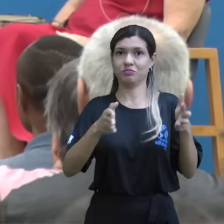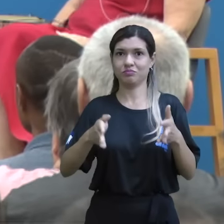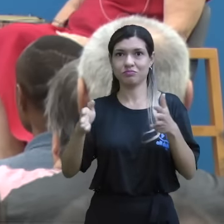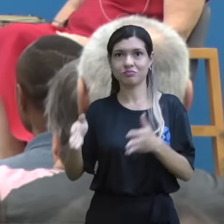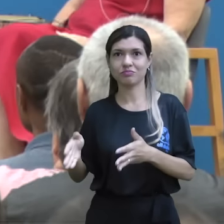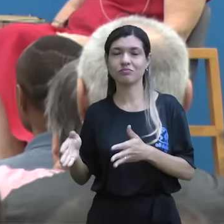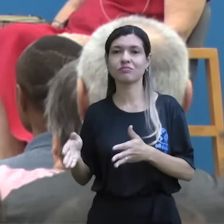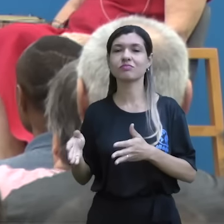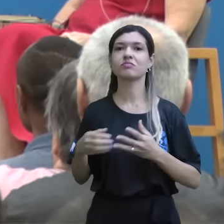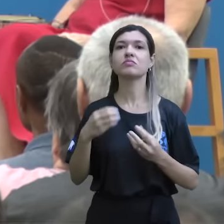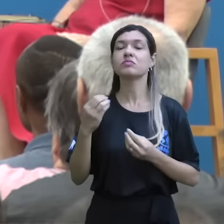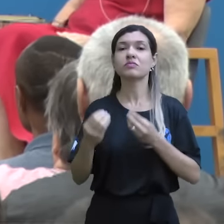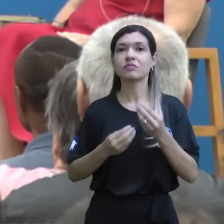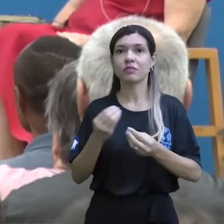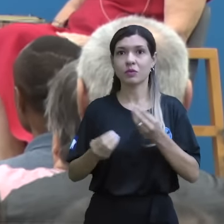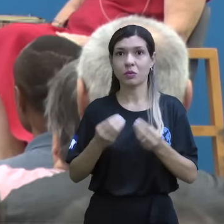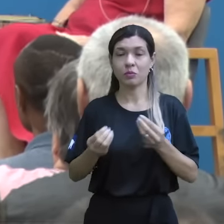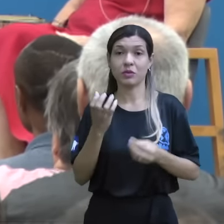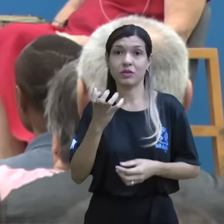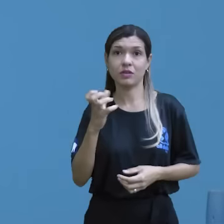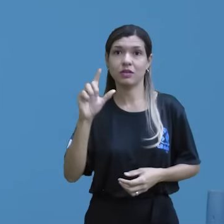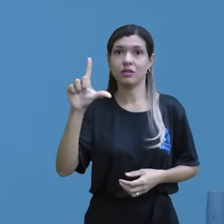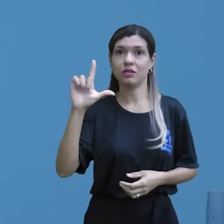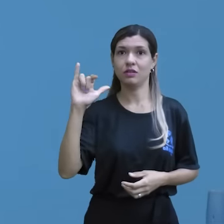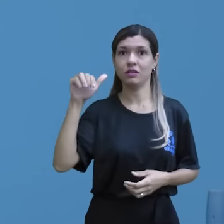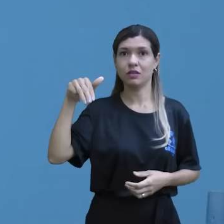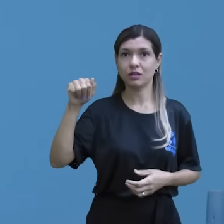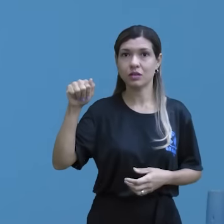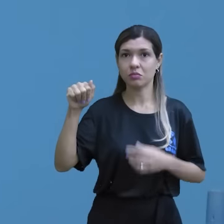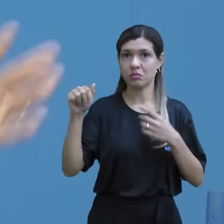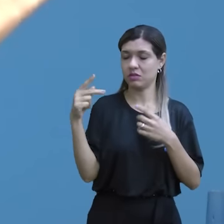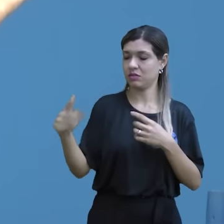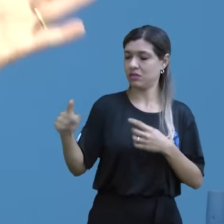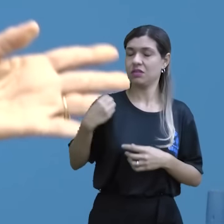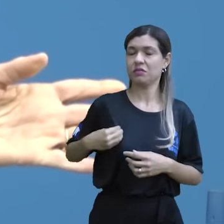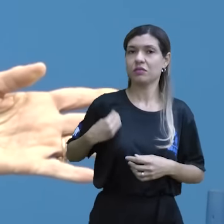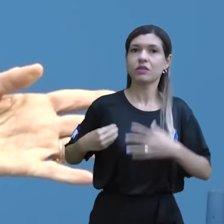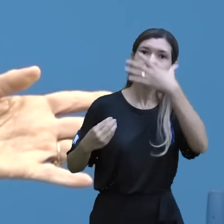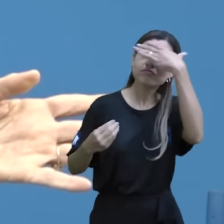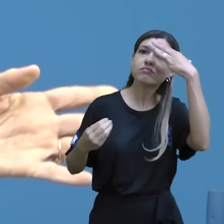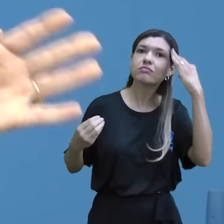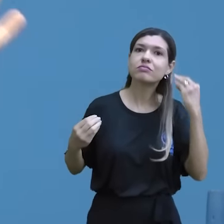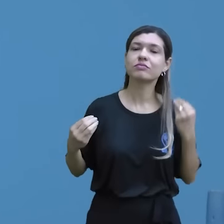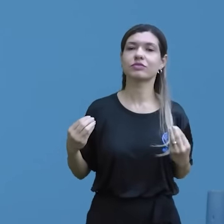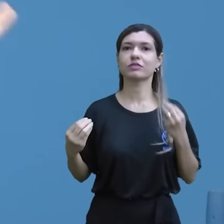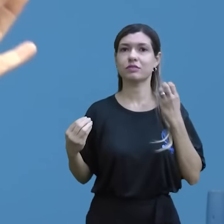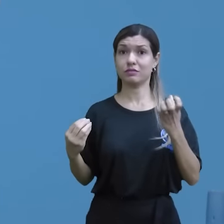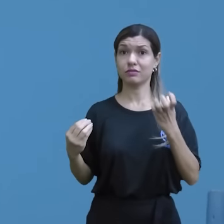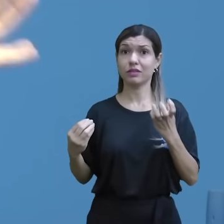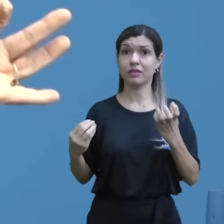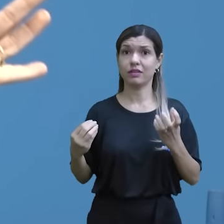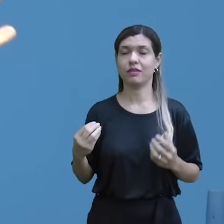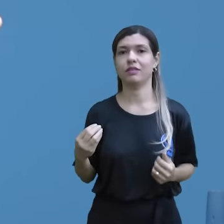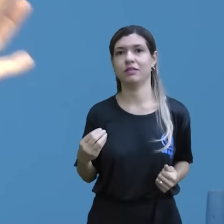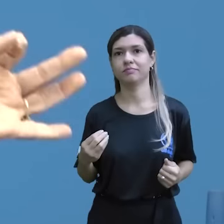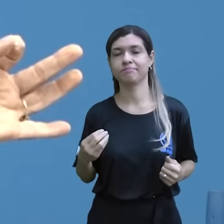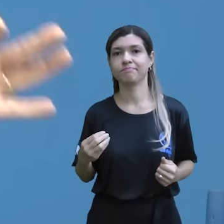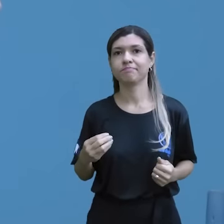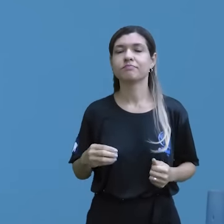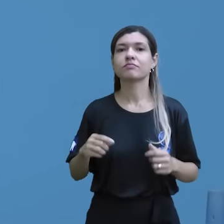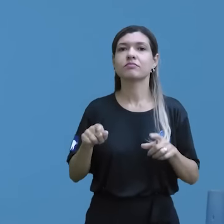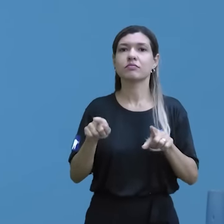de Holanda levou a ele a revista Klaxon para que ele resenhasse. Como diz muito bem a BA, Lima não era um